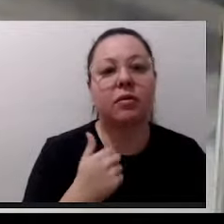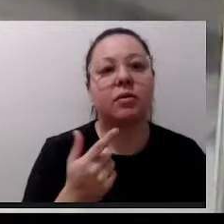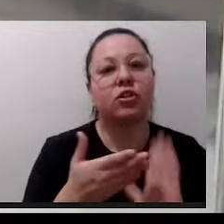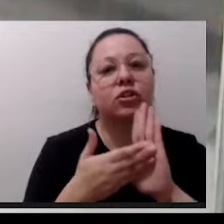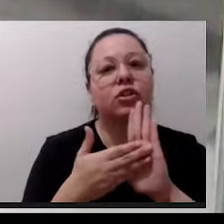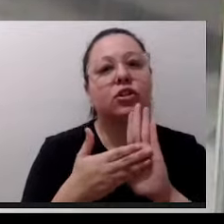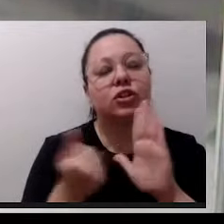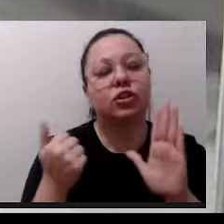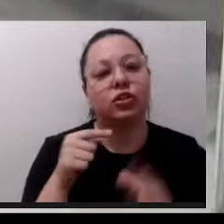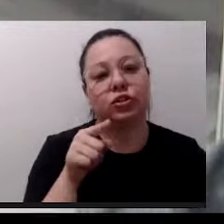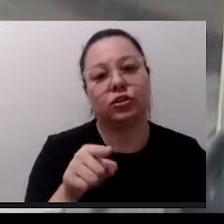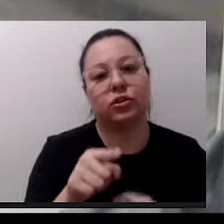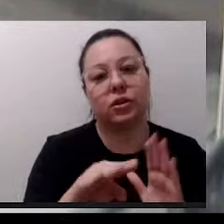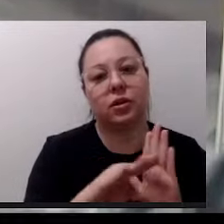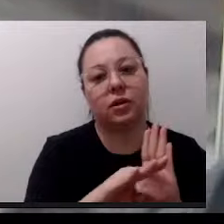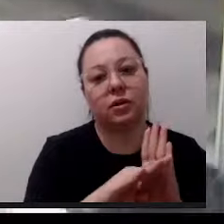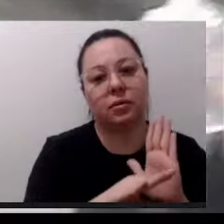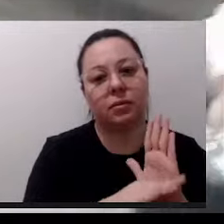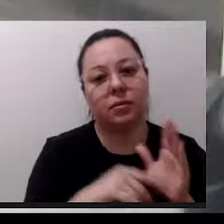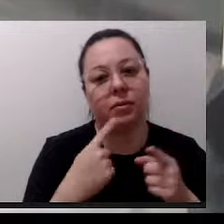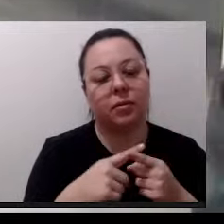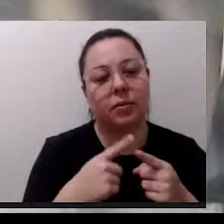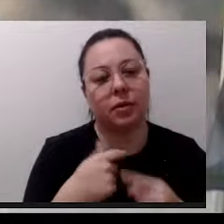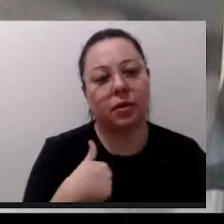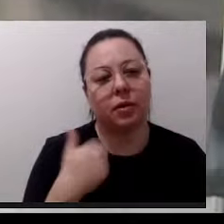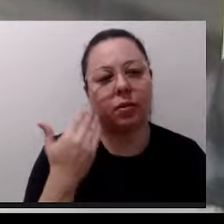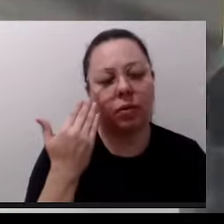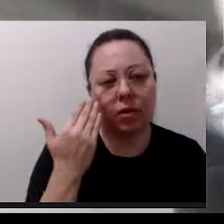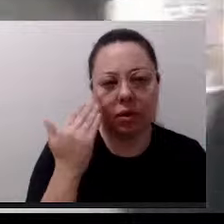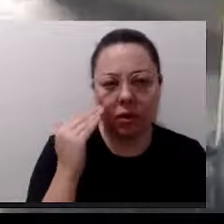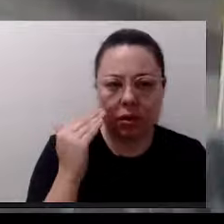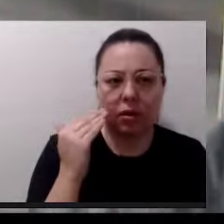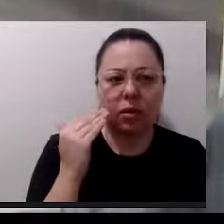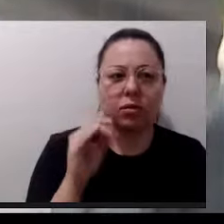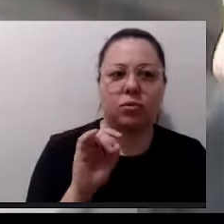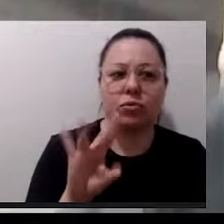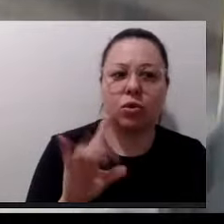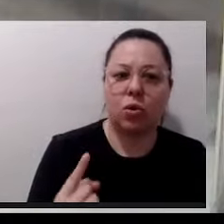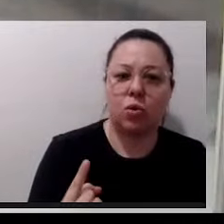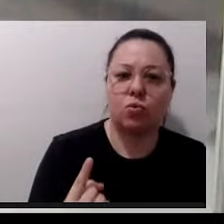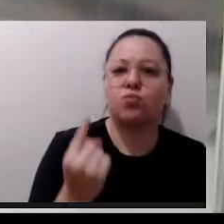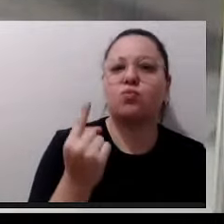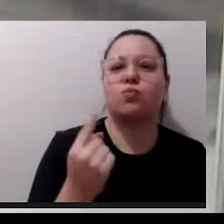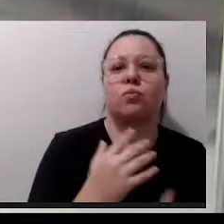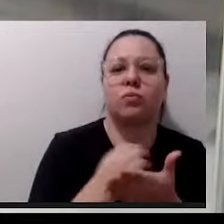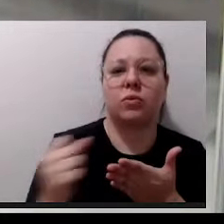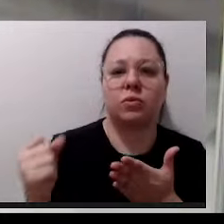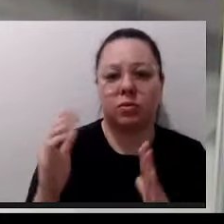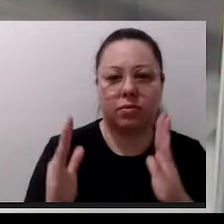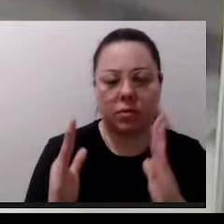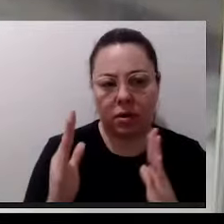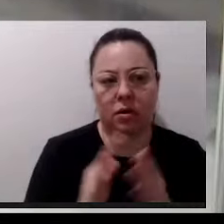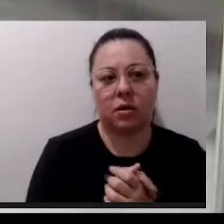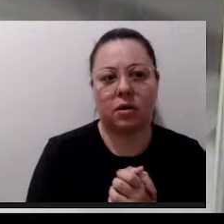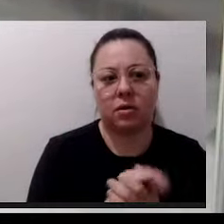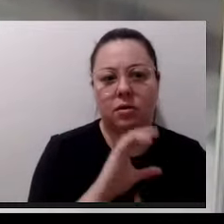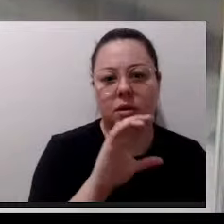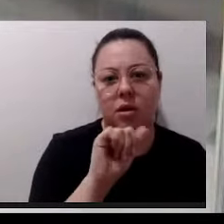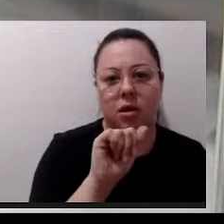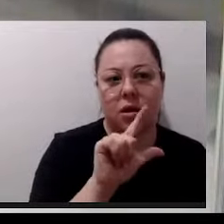melhor essa questão, porque eu entendo que apenas um está prescrito, né? Que o de calúnia não